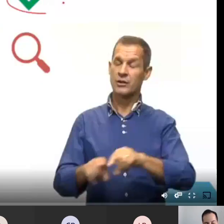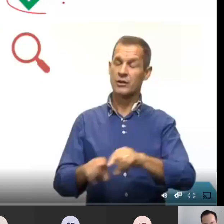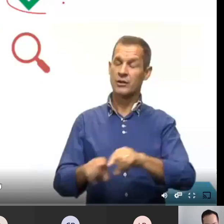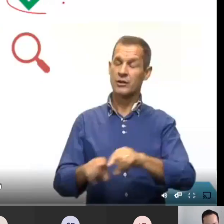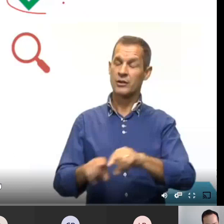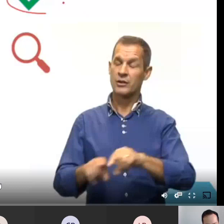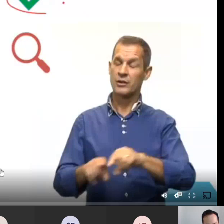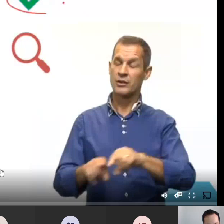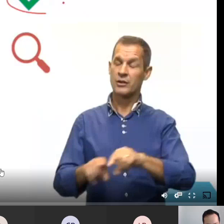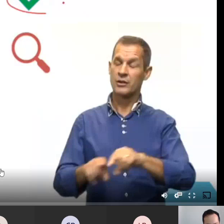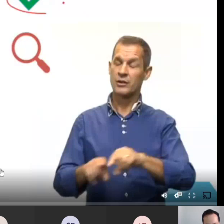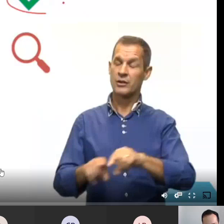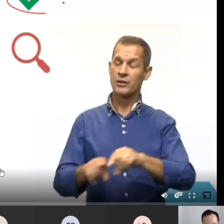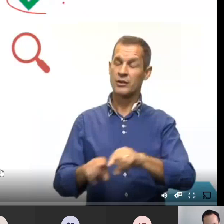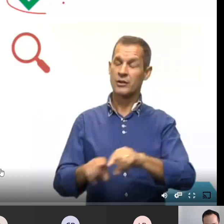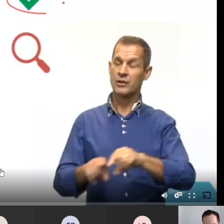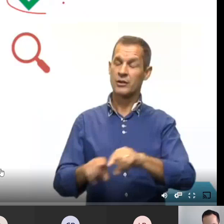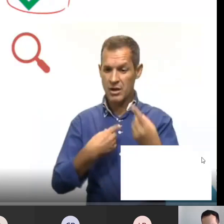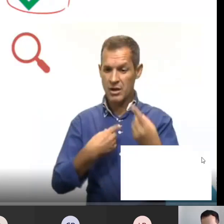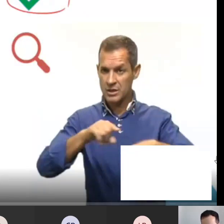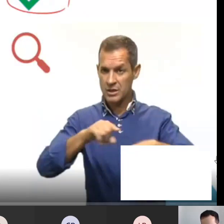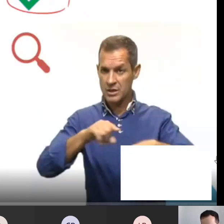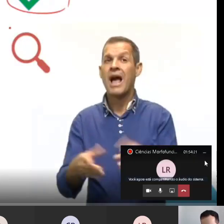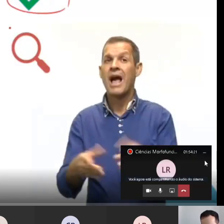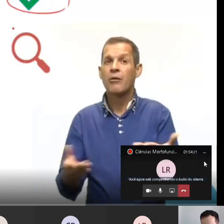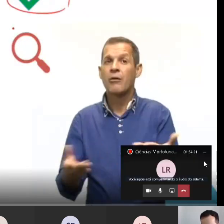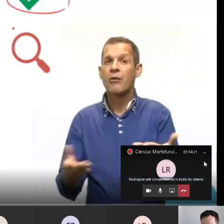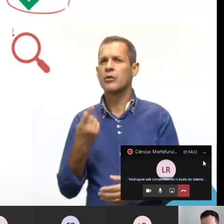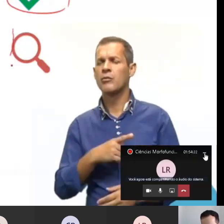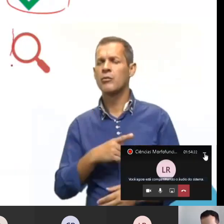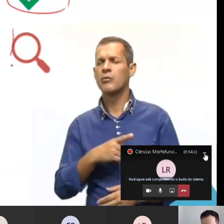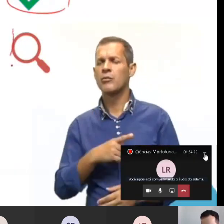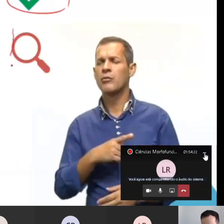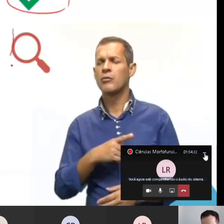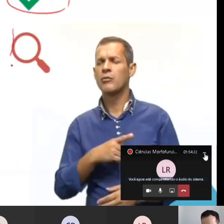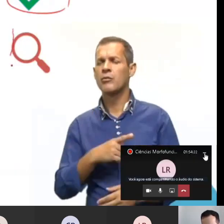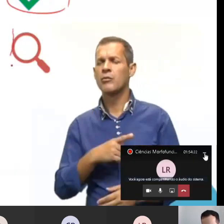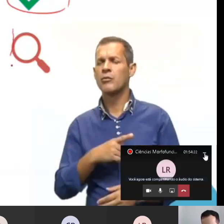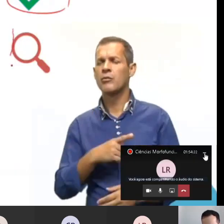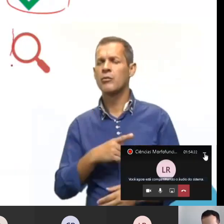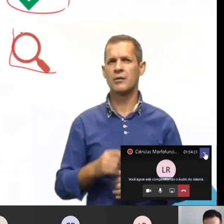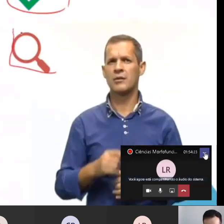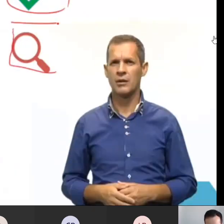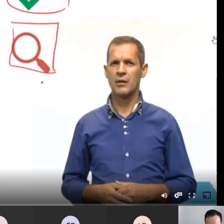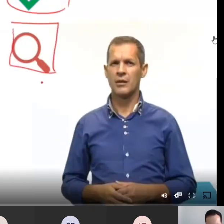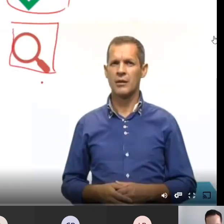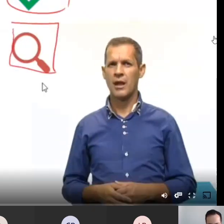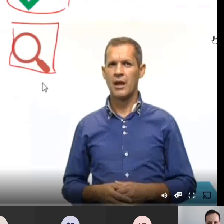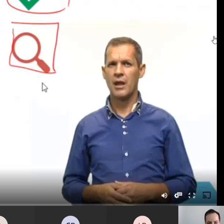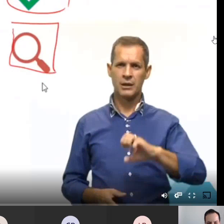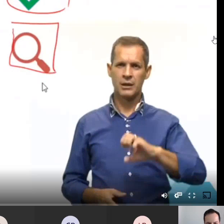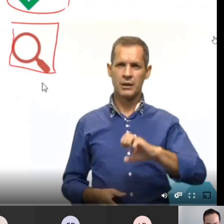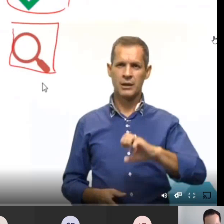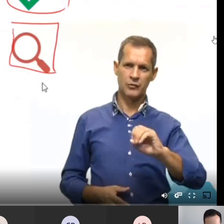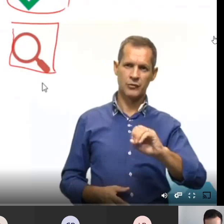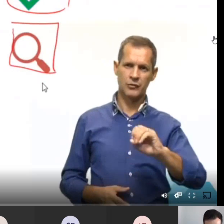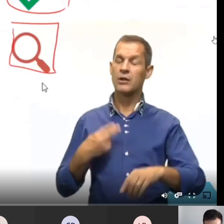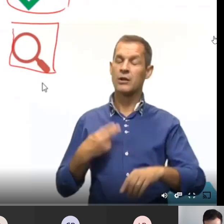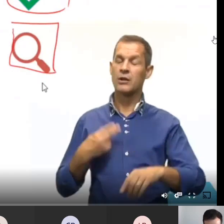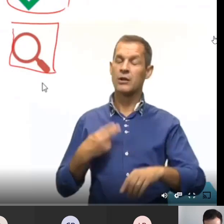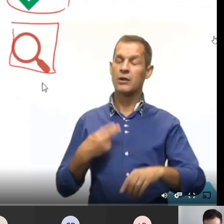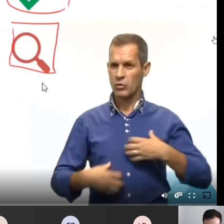Ele vai iniciar aqui agora, né, falando sobre essa questão. para a histologia dos